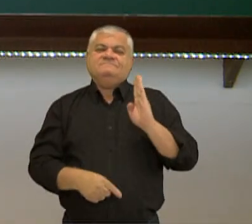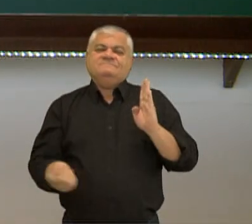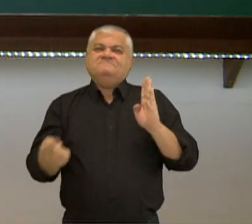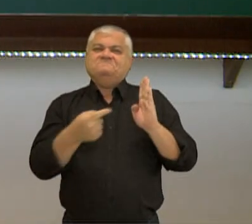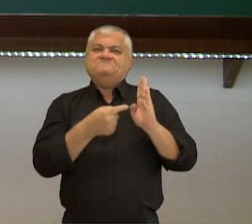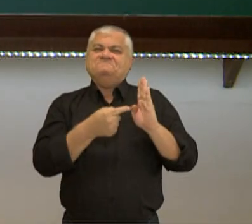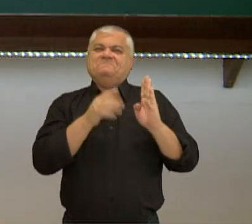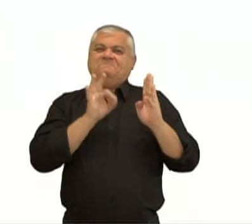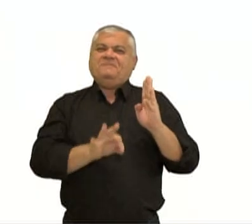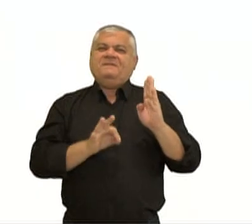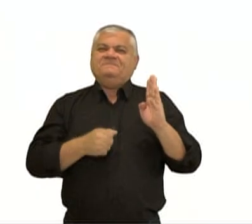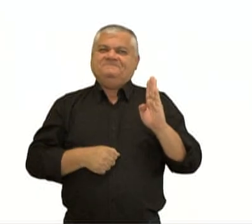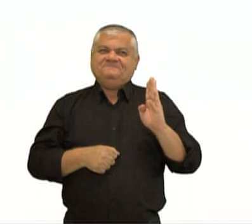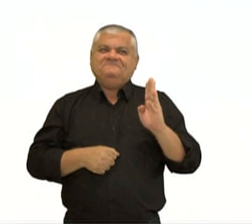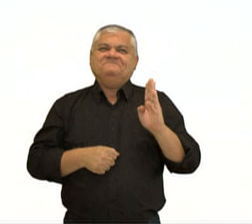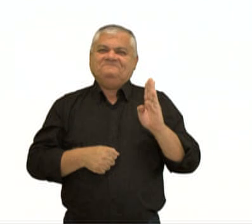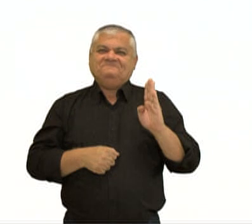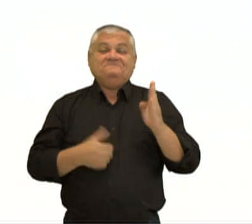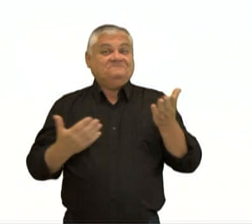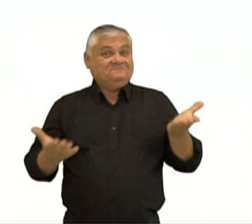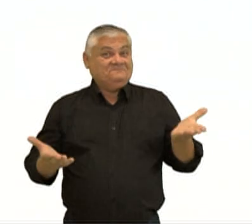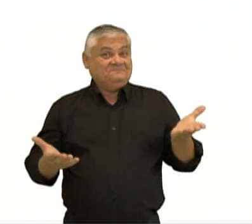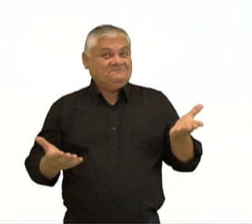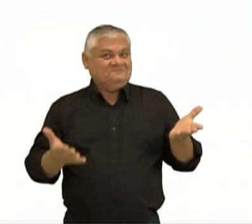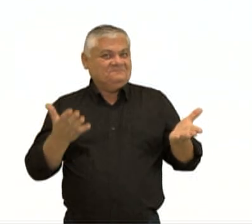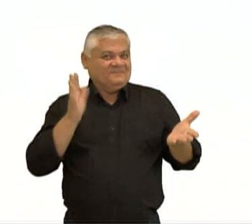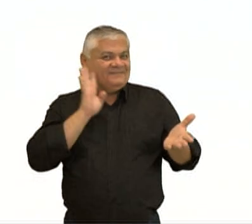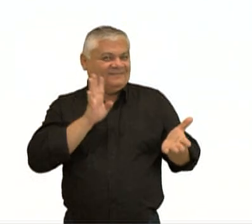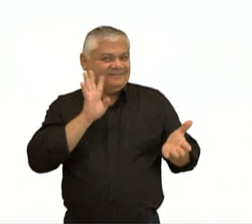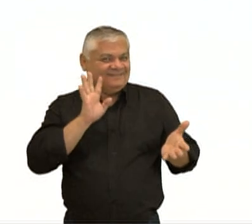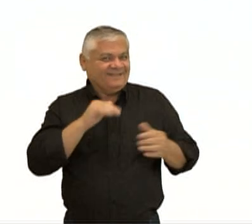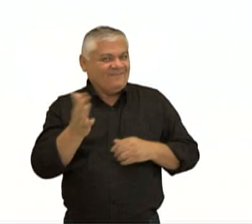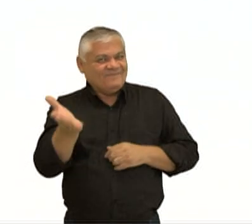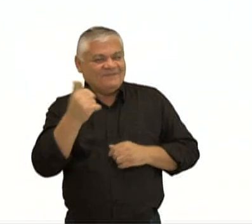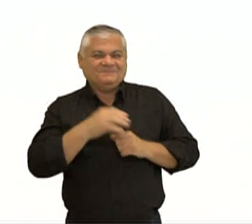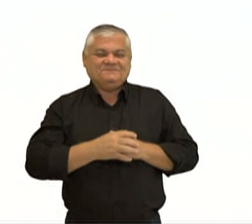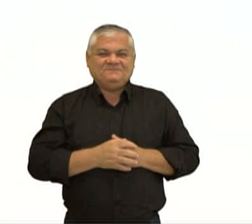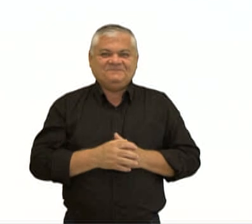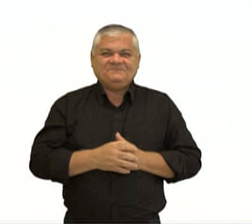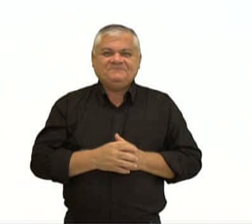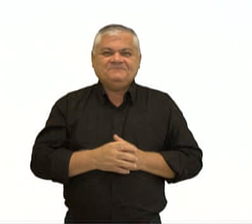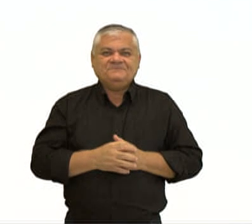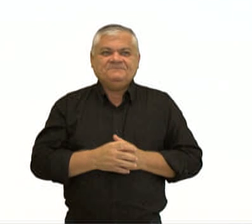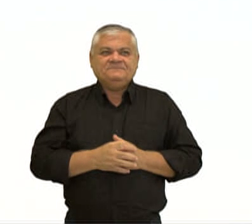a letra B. Maravilha? Vamos lá, então?